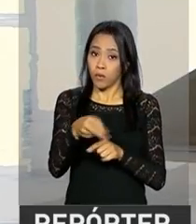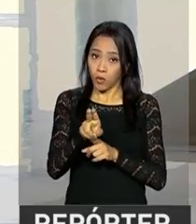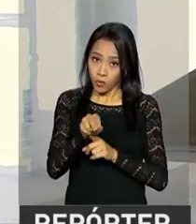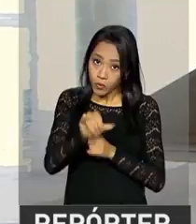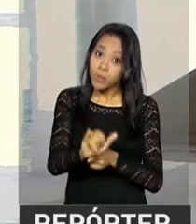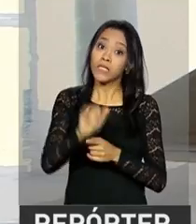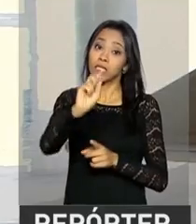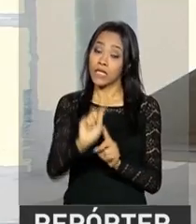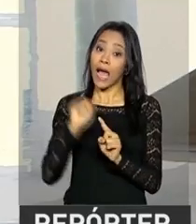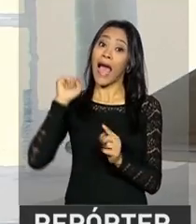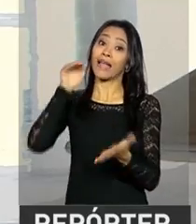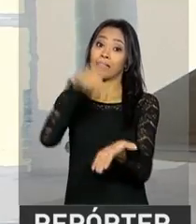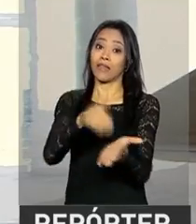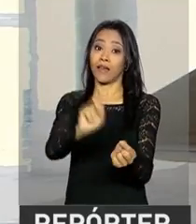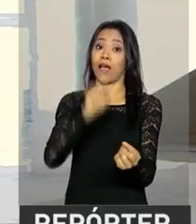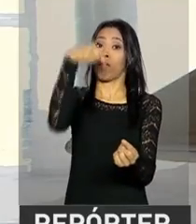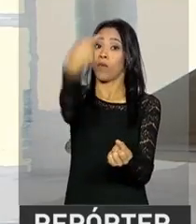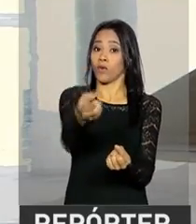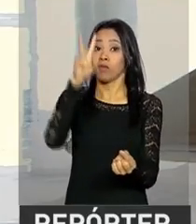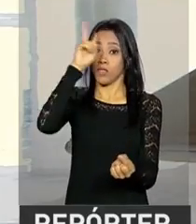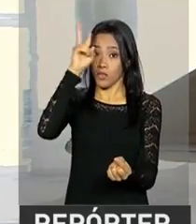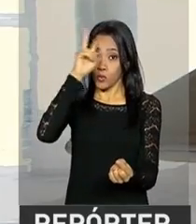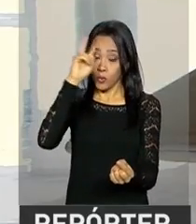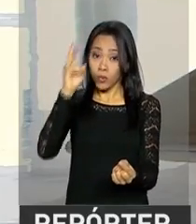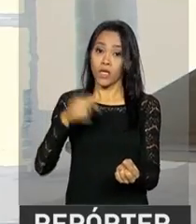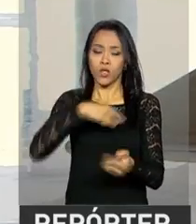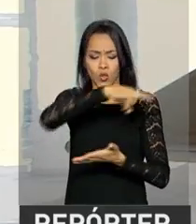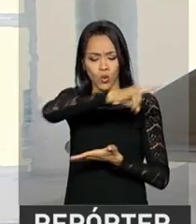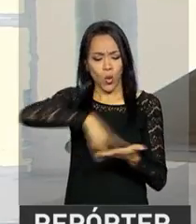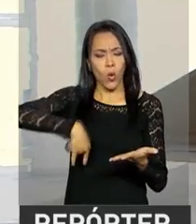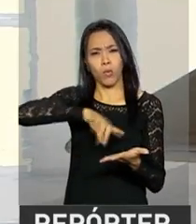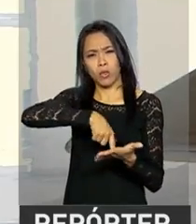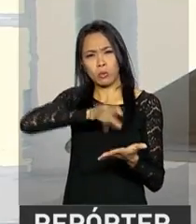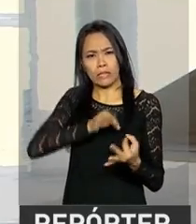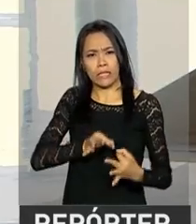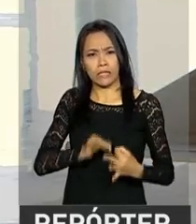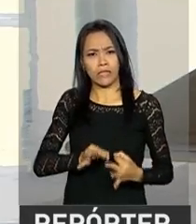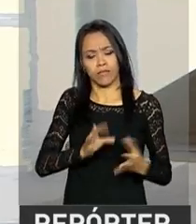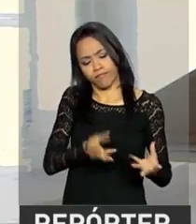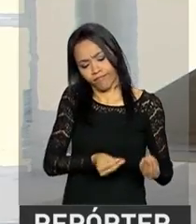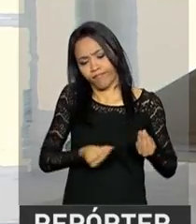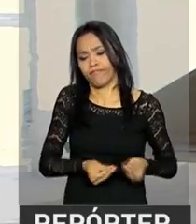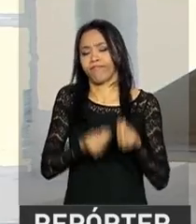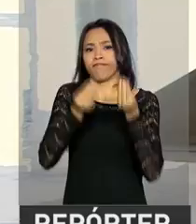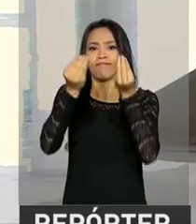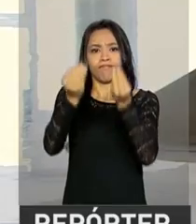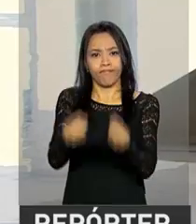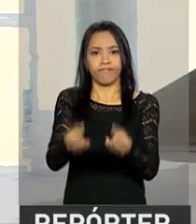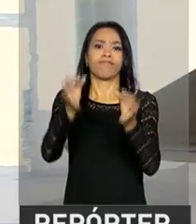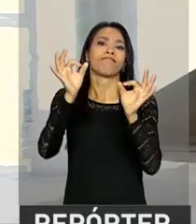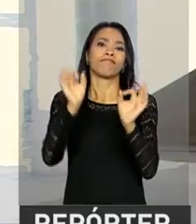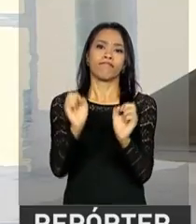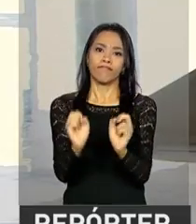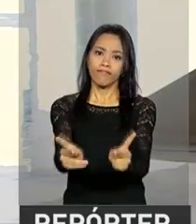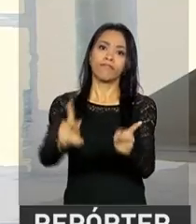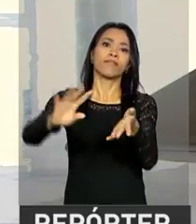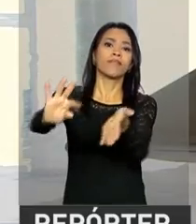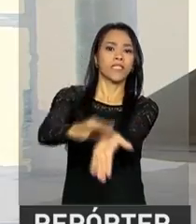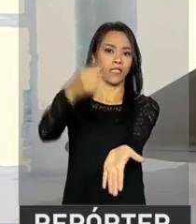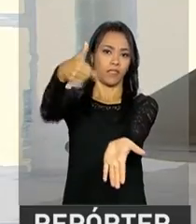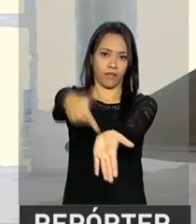a próxima segunda-feira para confirmarem apresentarem a documentação e confirmarem todas as informações prestadas no ato da